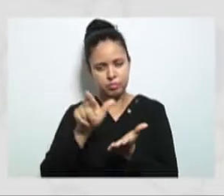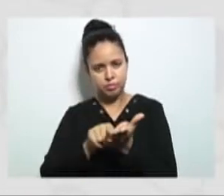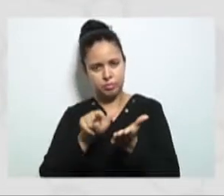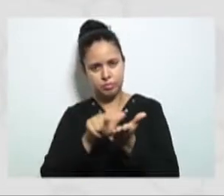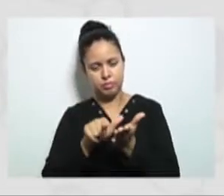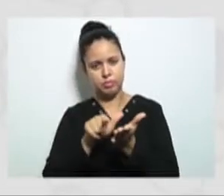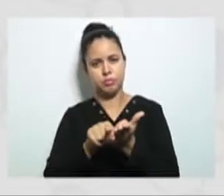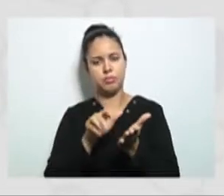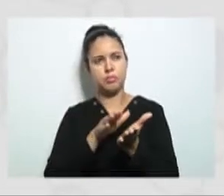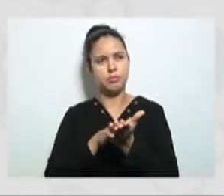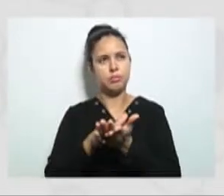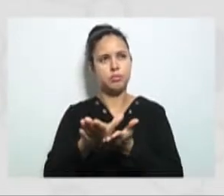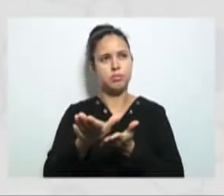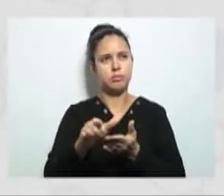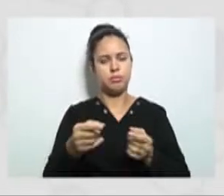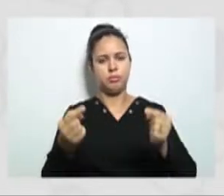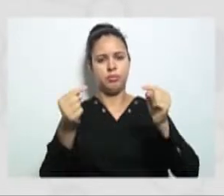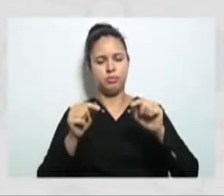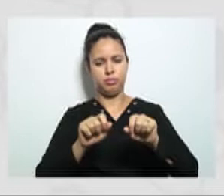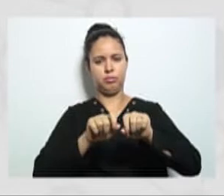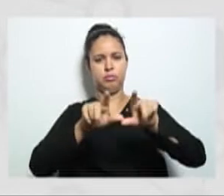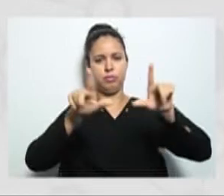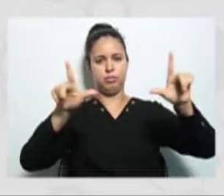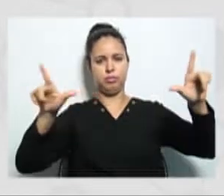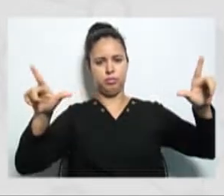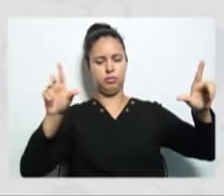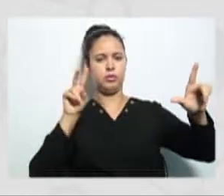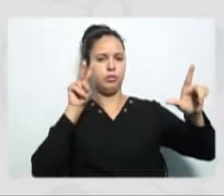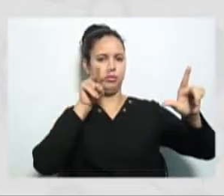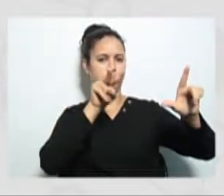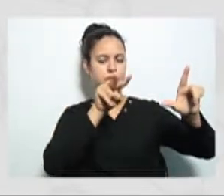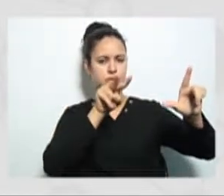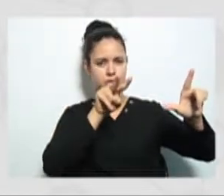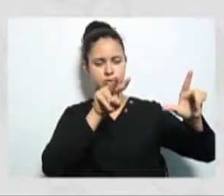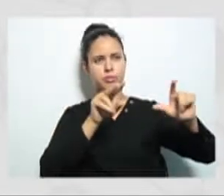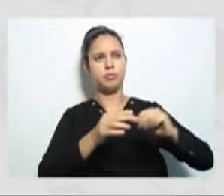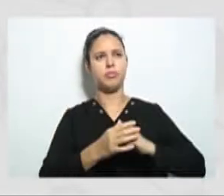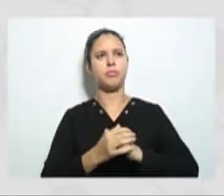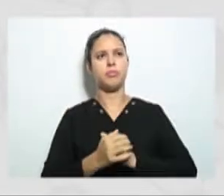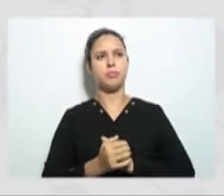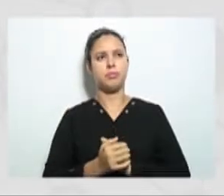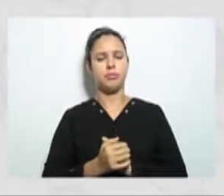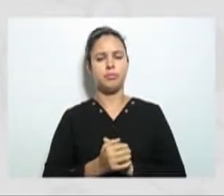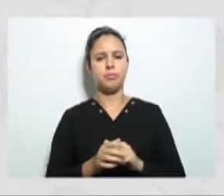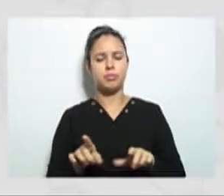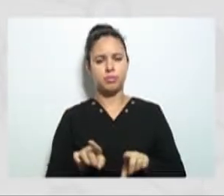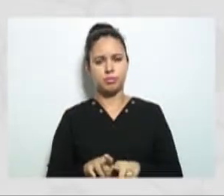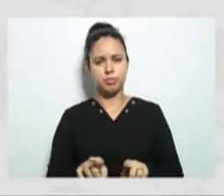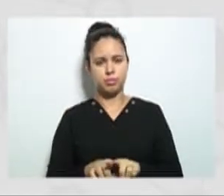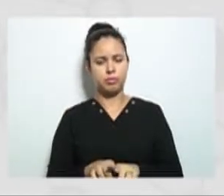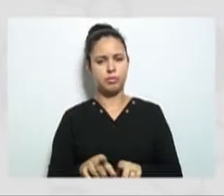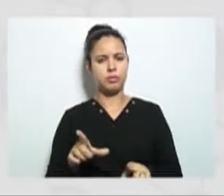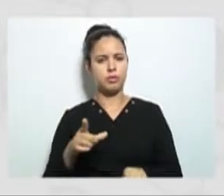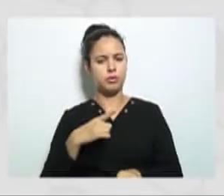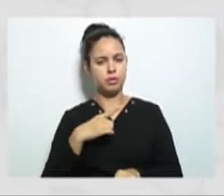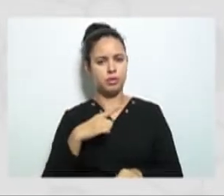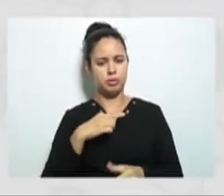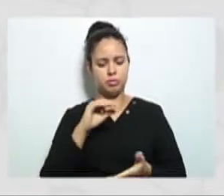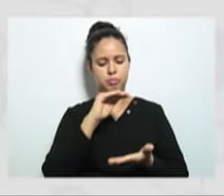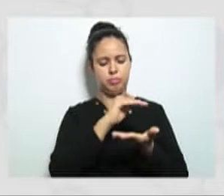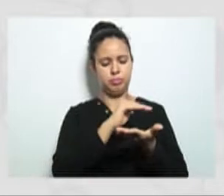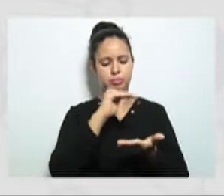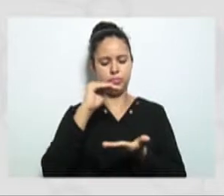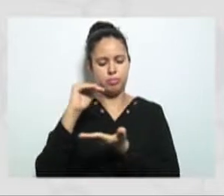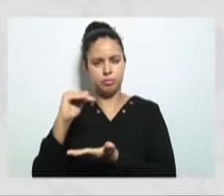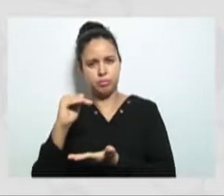na vida? A gente tem o monitor, esse é o que a gente mais utiliza. É isso, a gente sempre está vendo ali o resultado do nosso